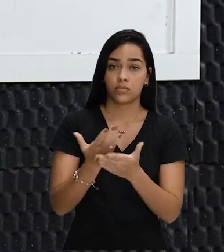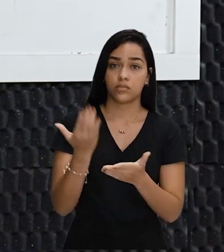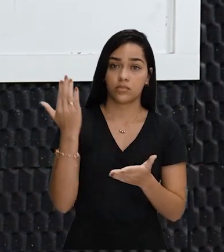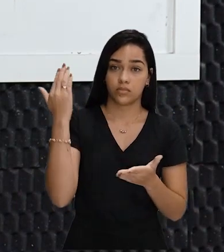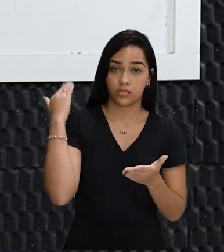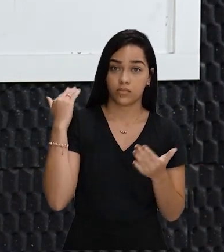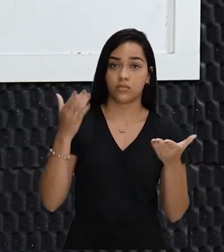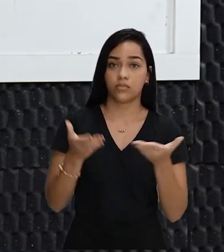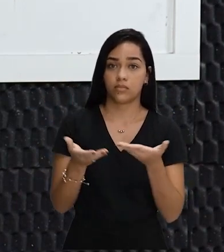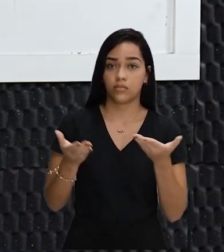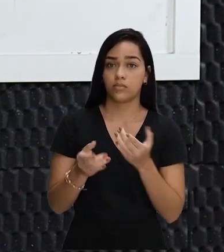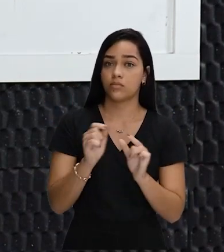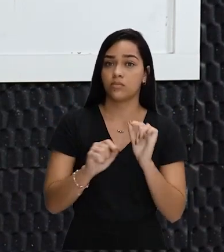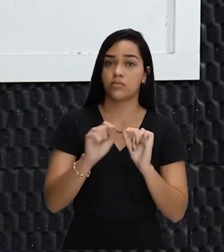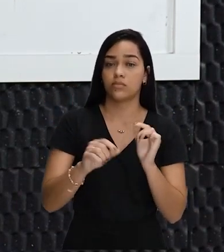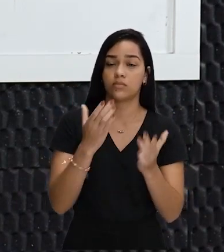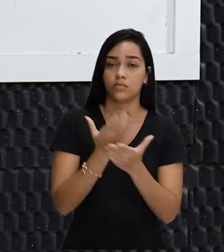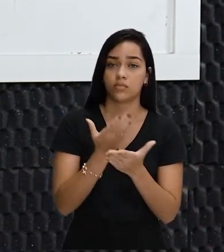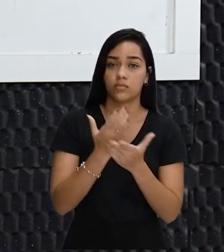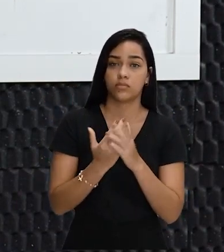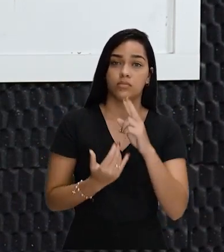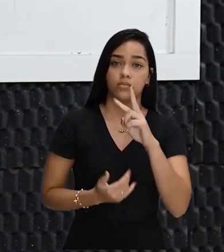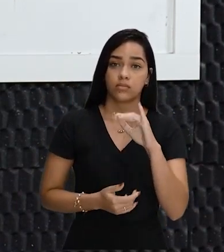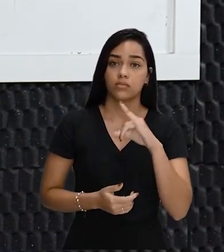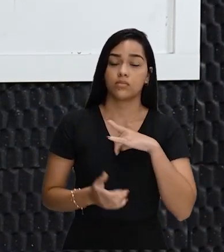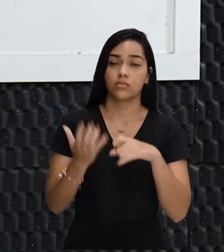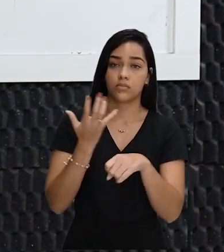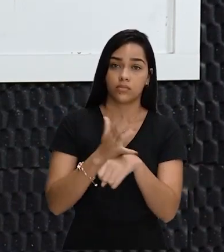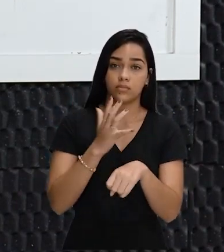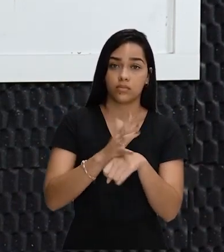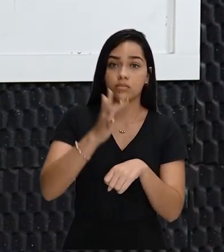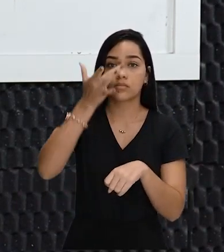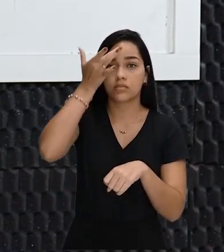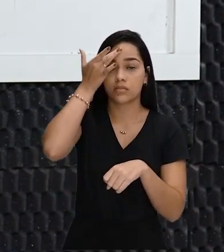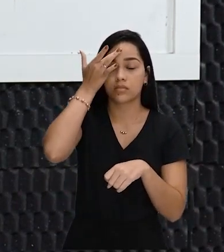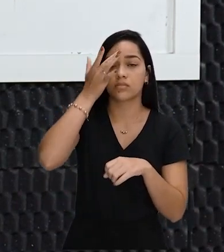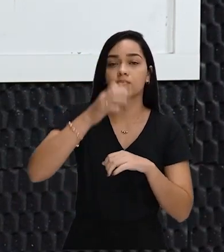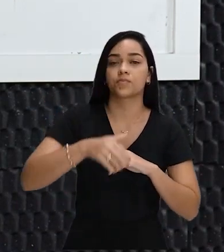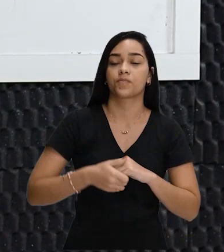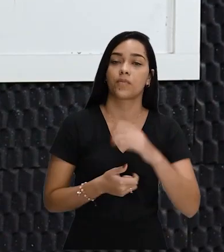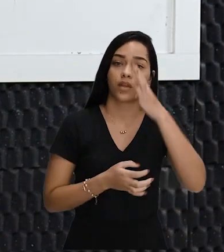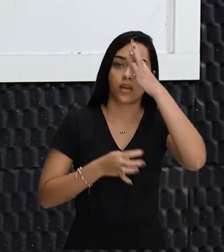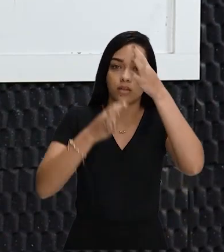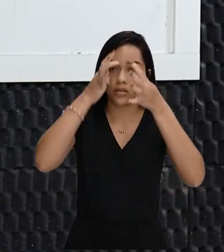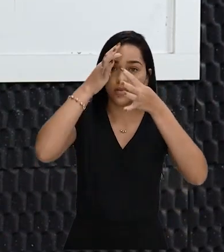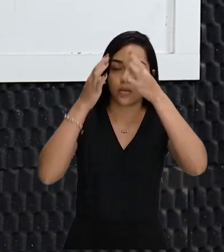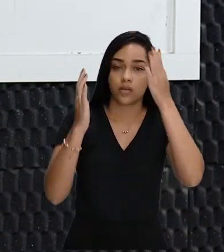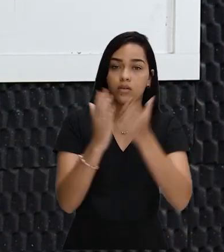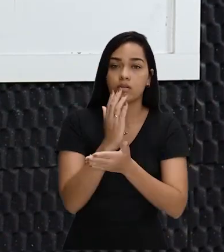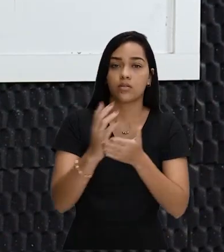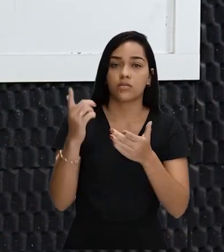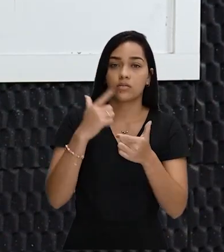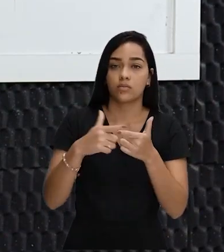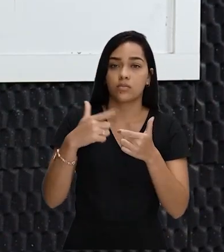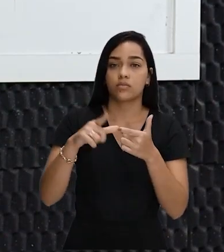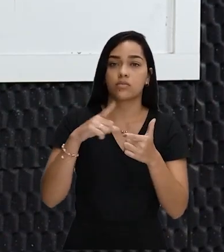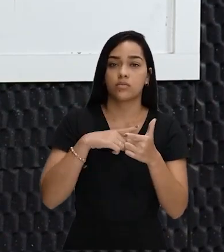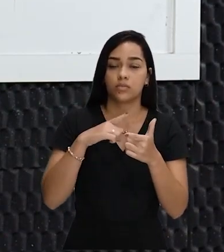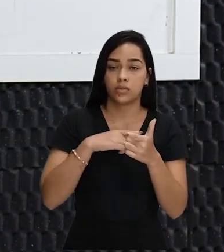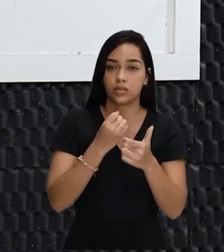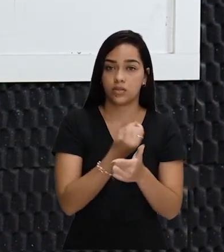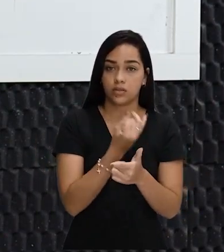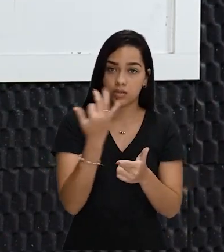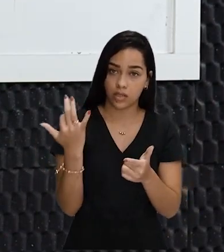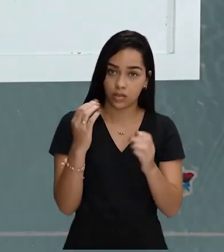hoje é uma aula a gente vai fazer exercícios de fixação resolver alguns problemas aplicando Esse